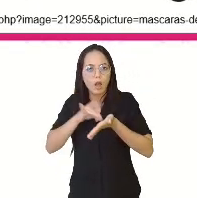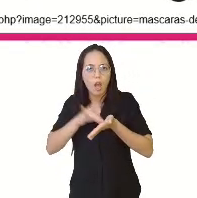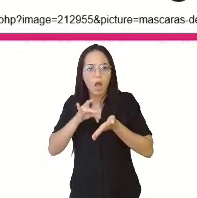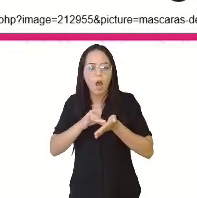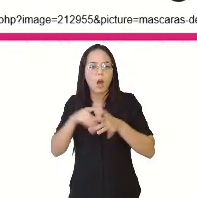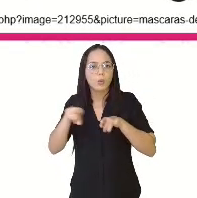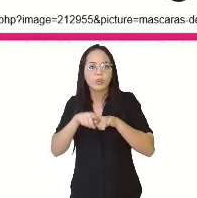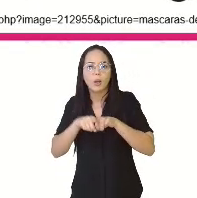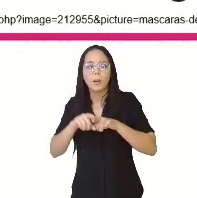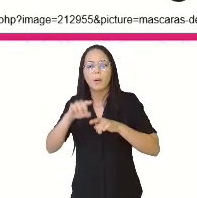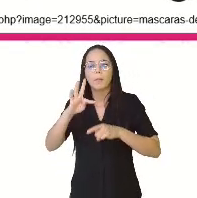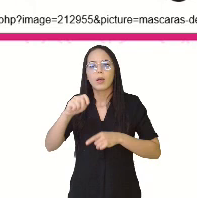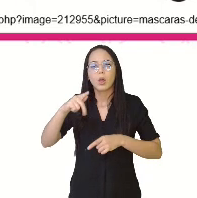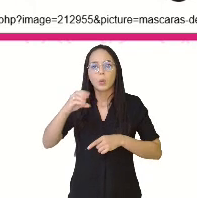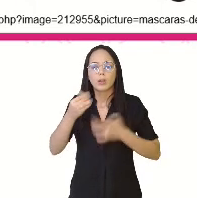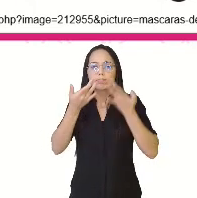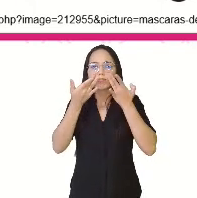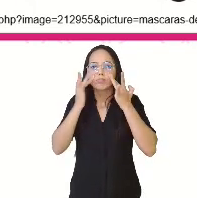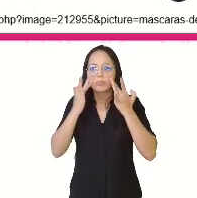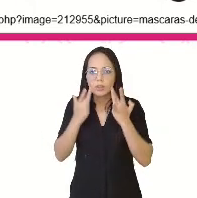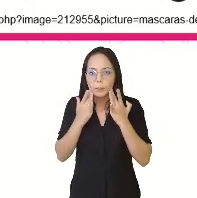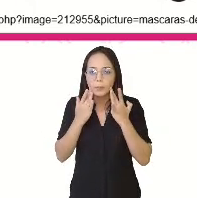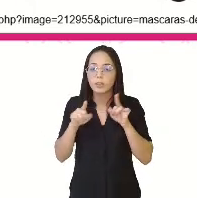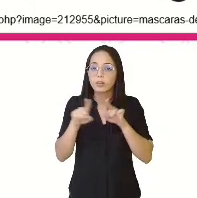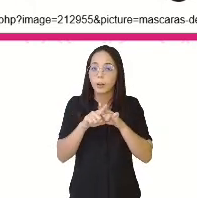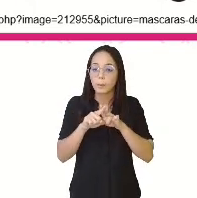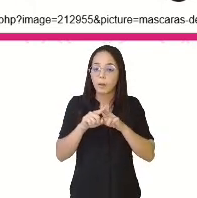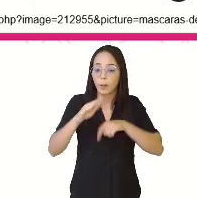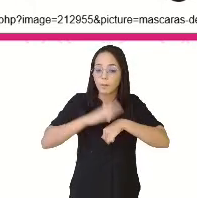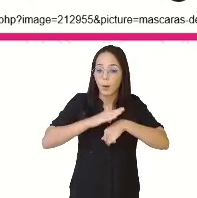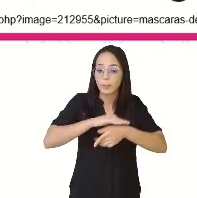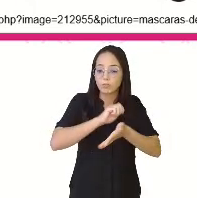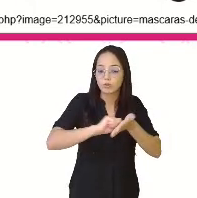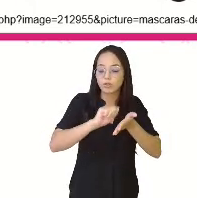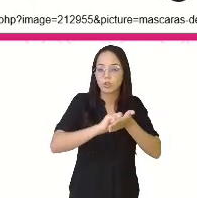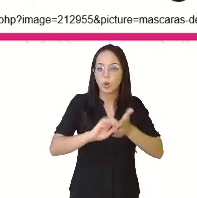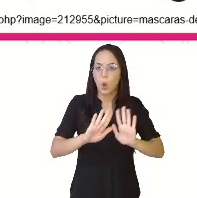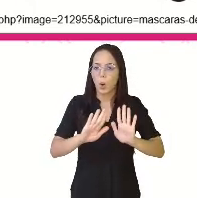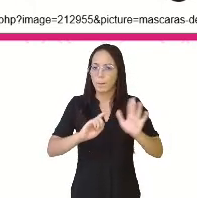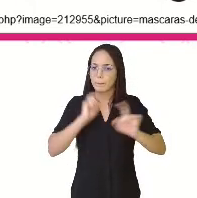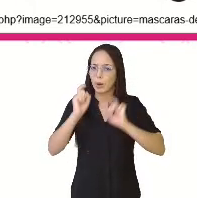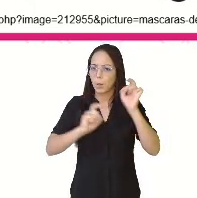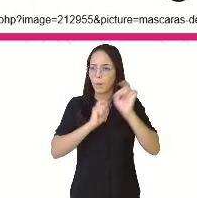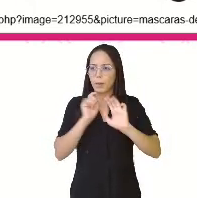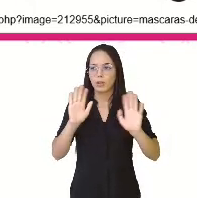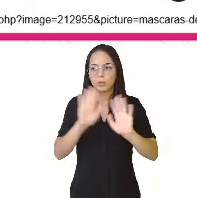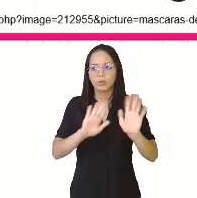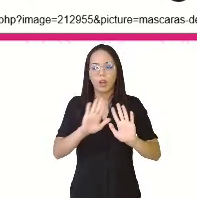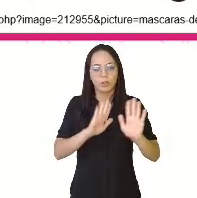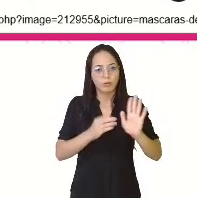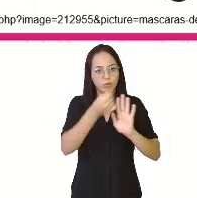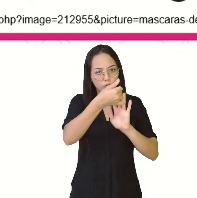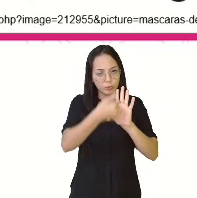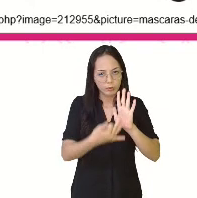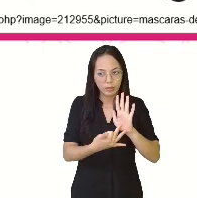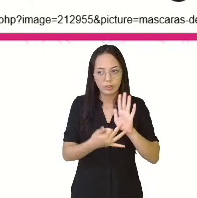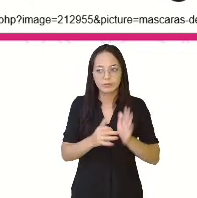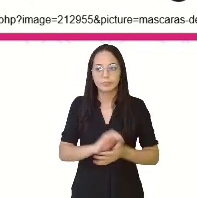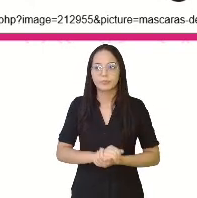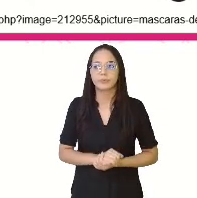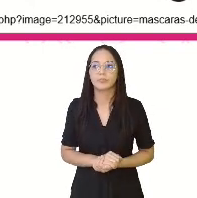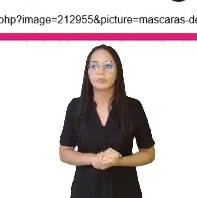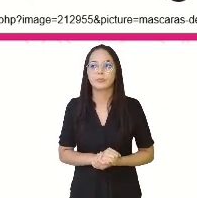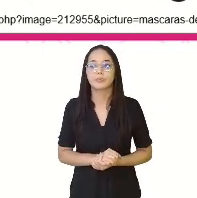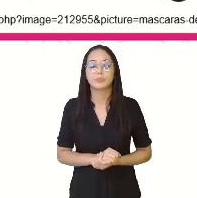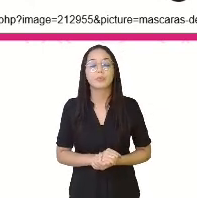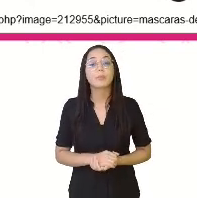o tempo dramático e o tempo de escrita. Calma, não se preocupe, eu vou explicar um a um para você. O